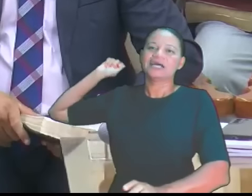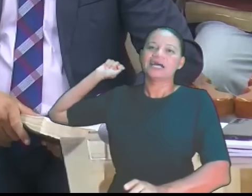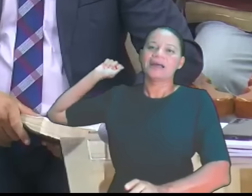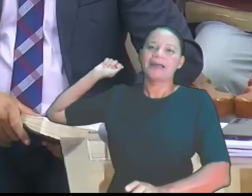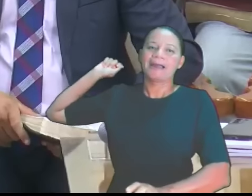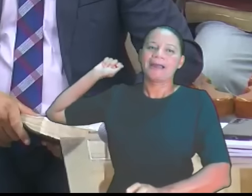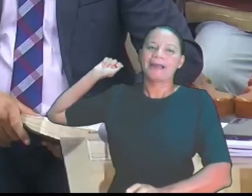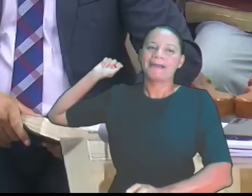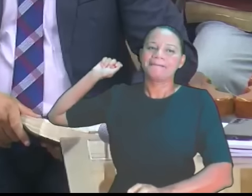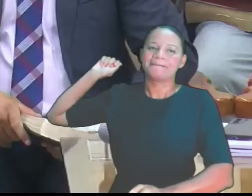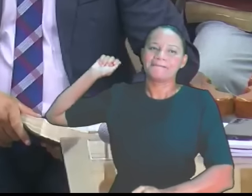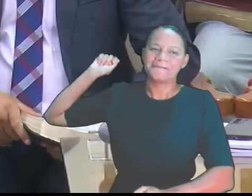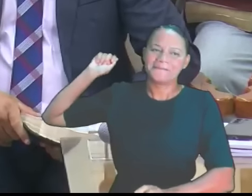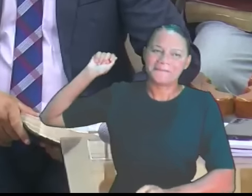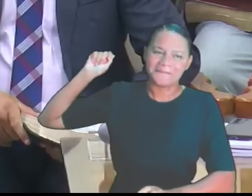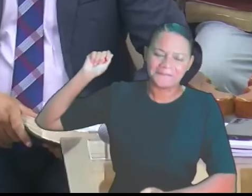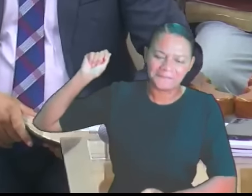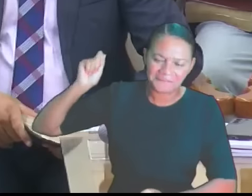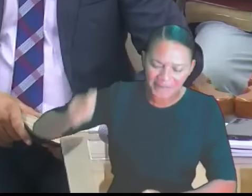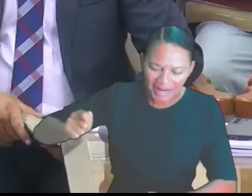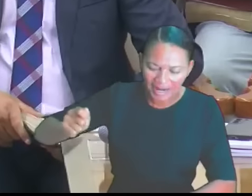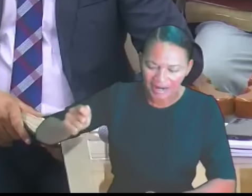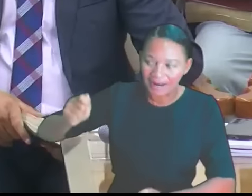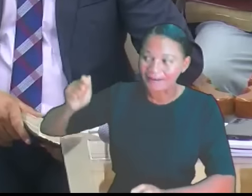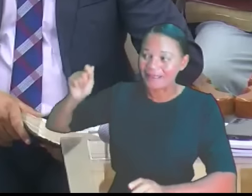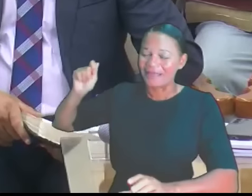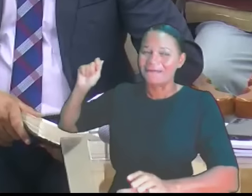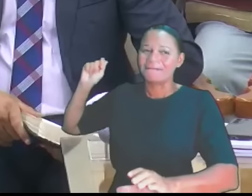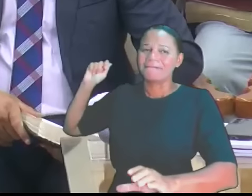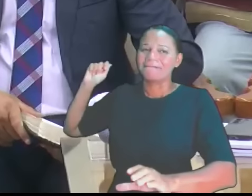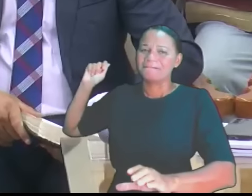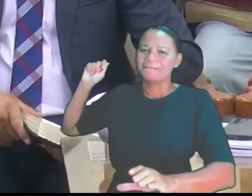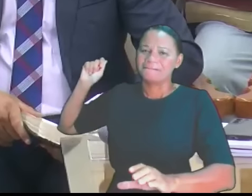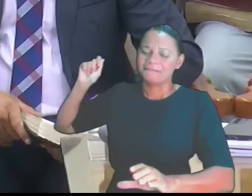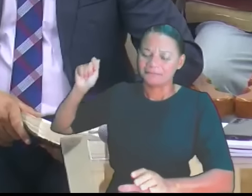Tem gente que até bota o altar, mas levantar o cutelo não.